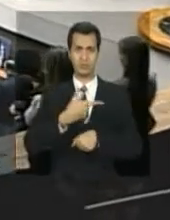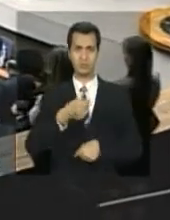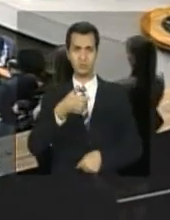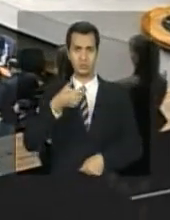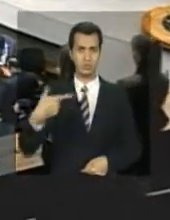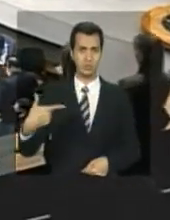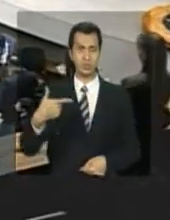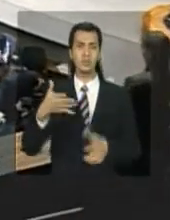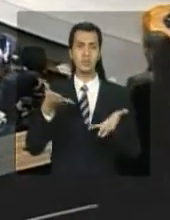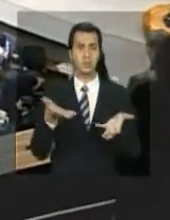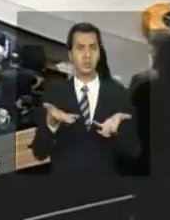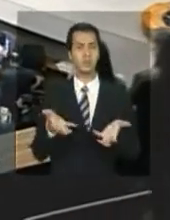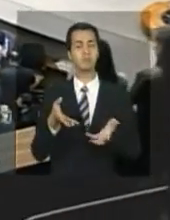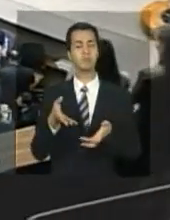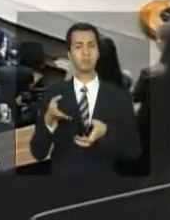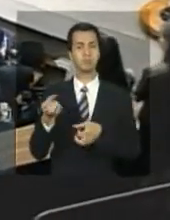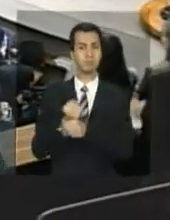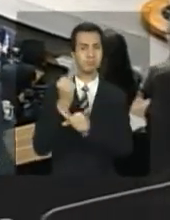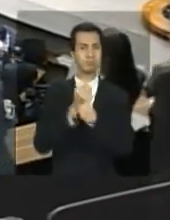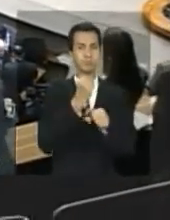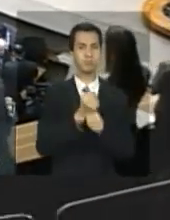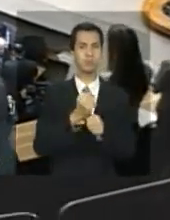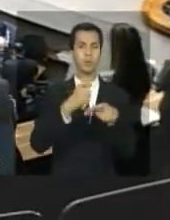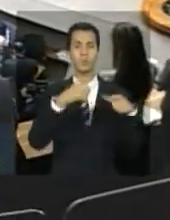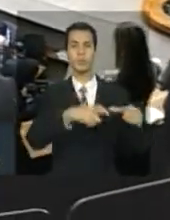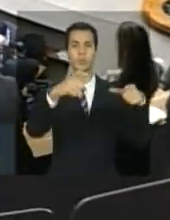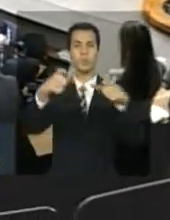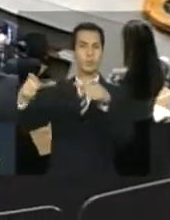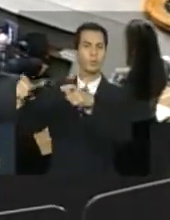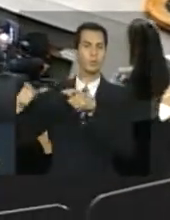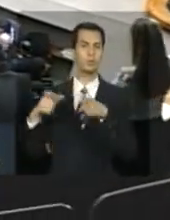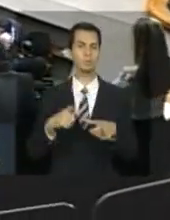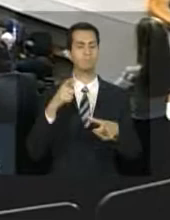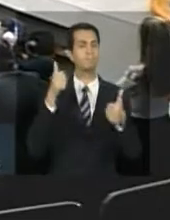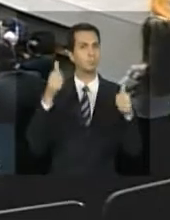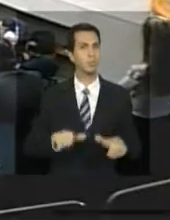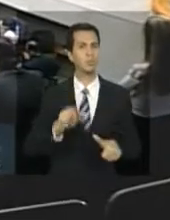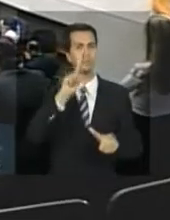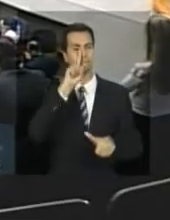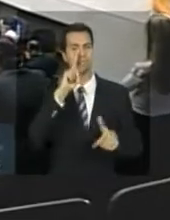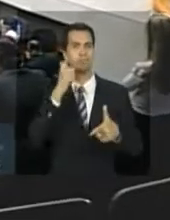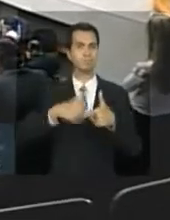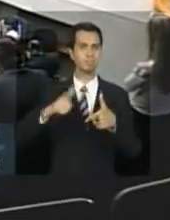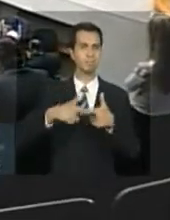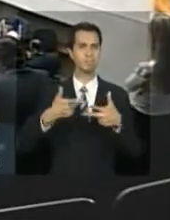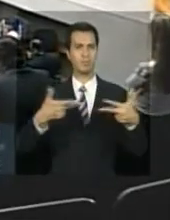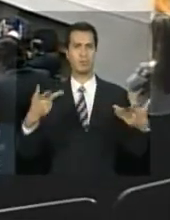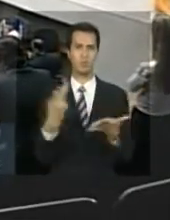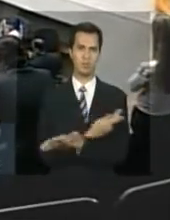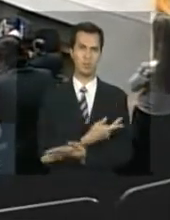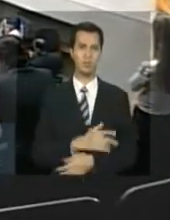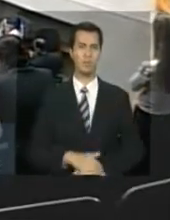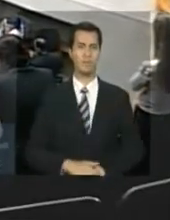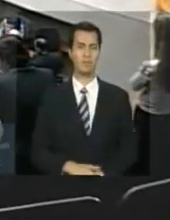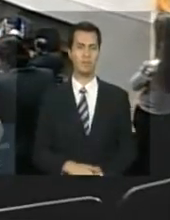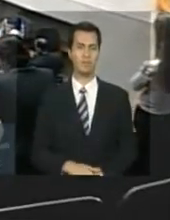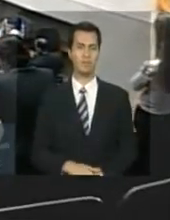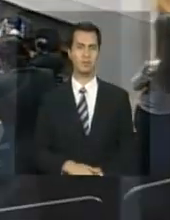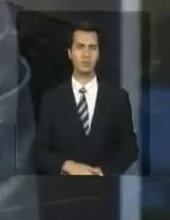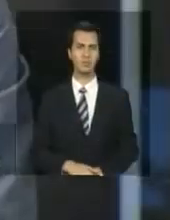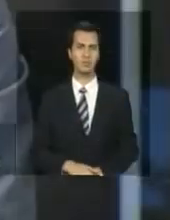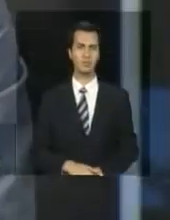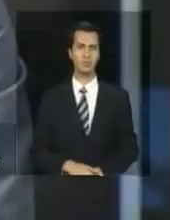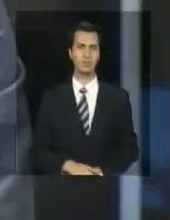intervenções necessárias nas regiões críticas do país. Os preparativos para a Copa